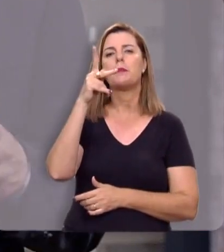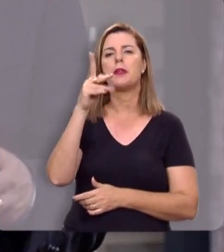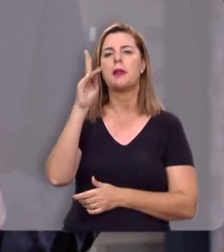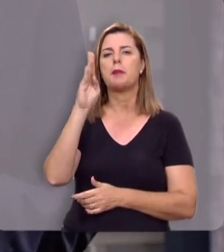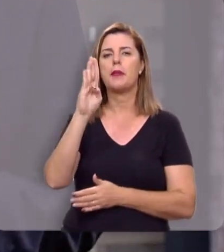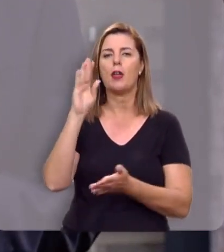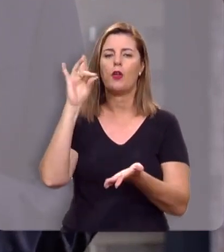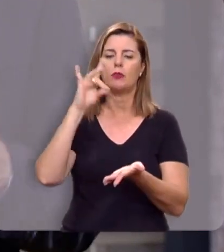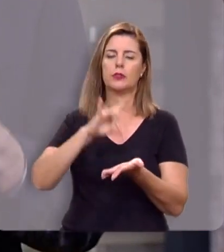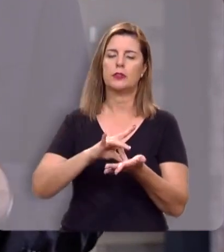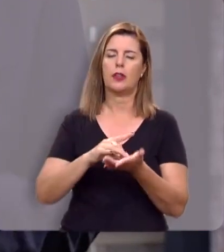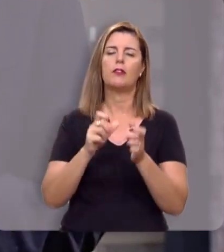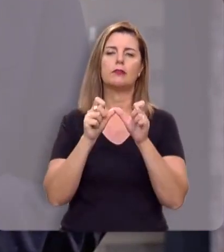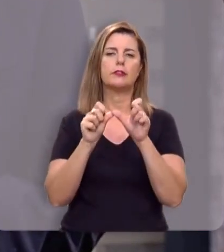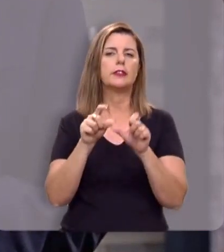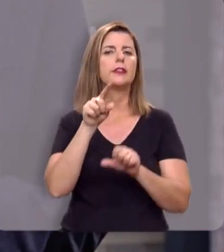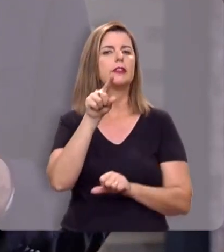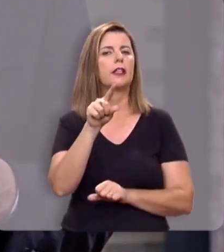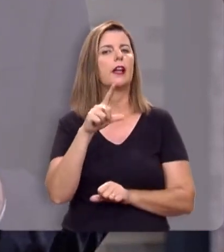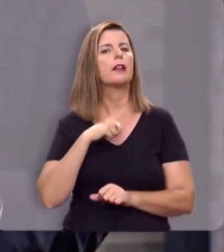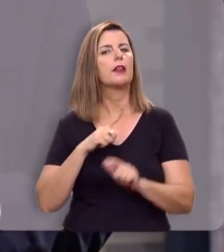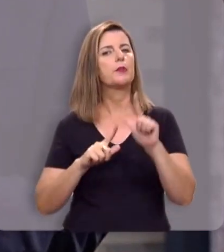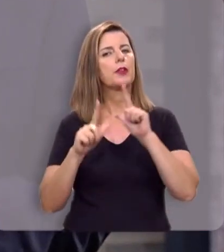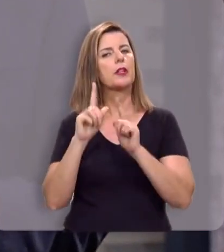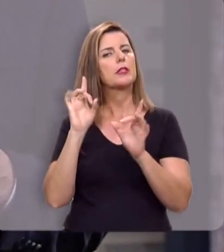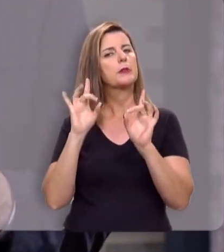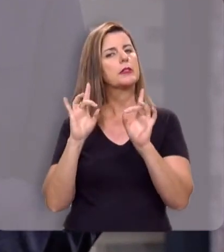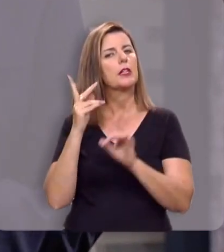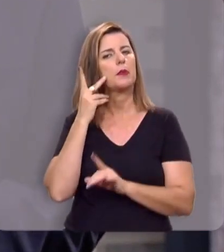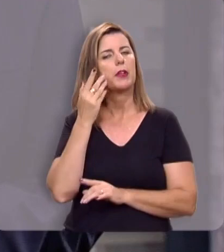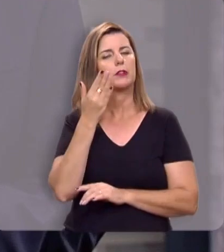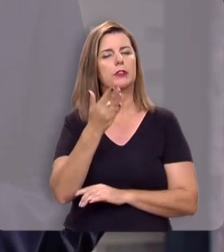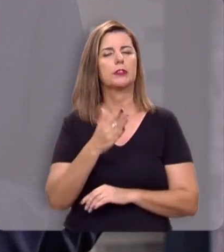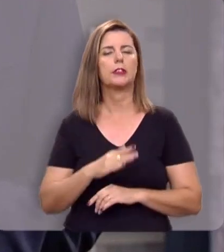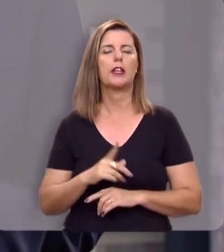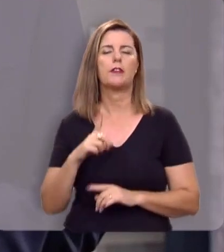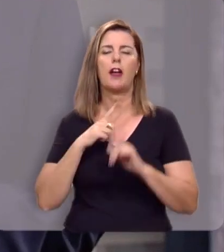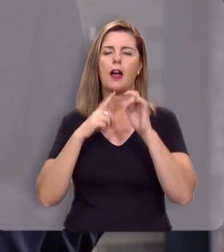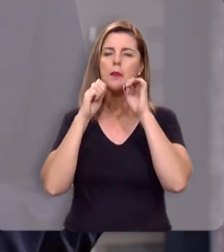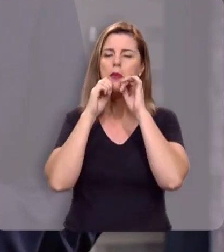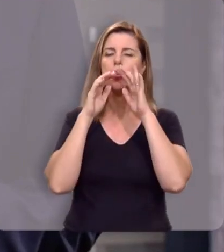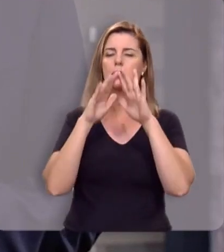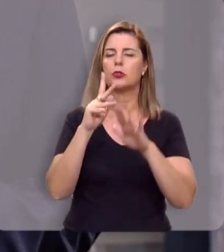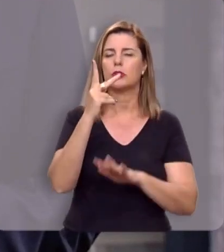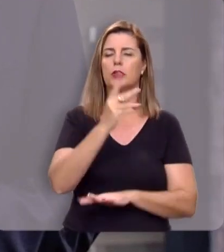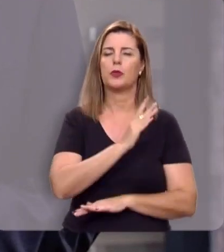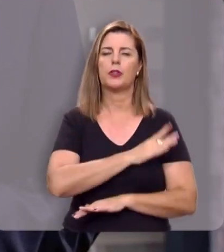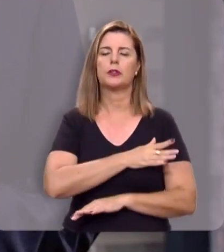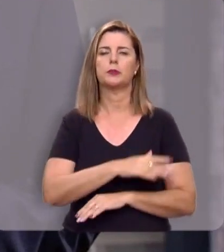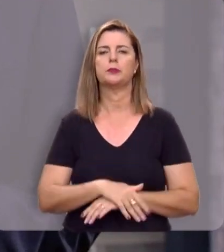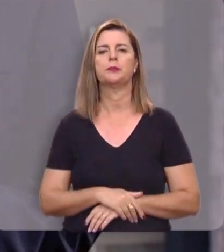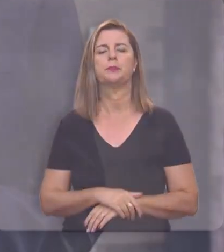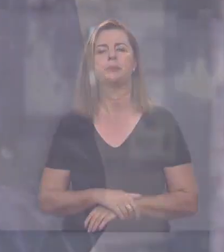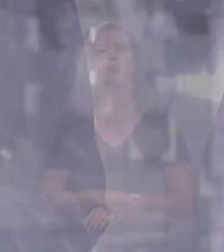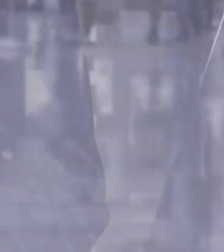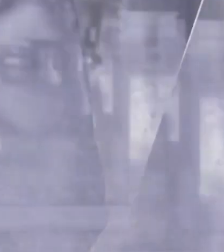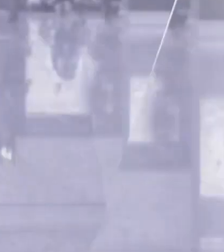@IPBOficial. Não saia daí, porque hoje a gente tem um programa muito especial que eu tenho certeza vai falar à sua mente e ao seu